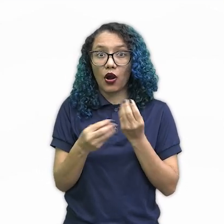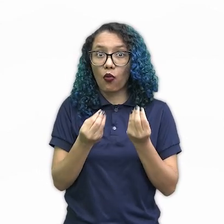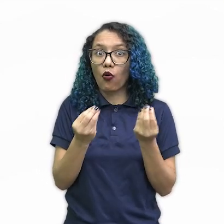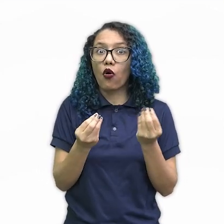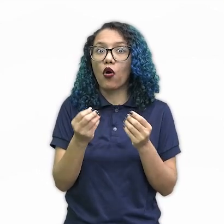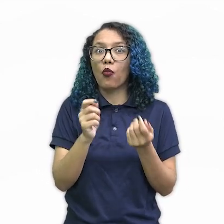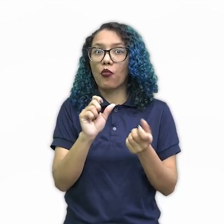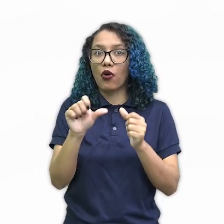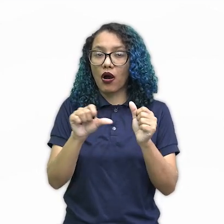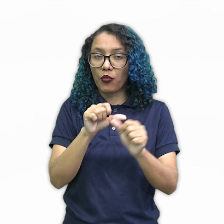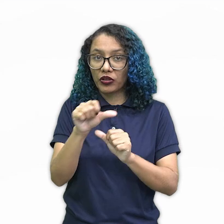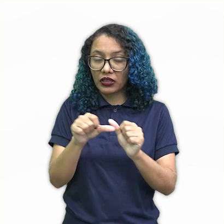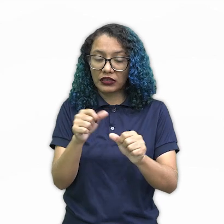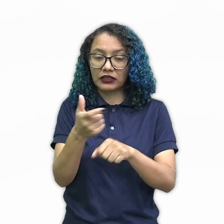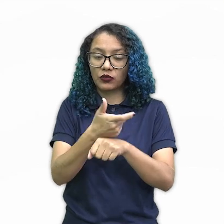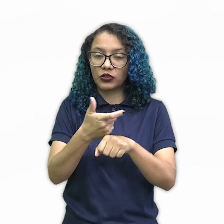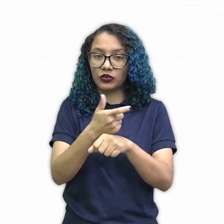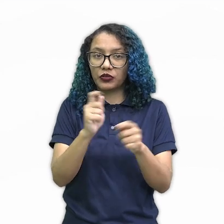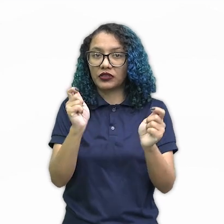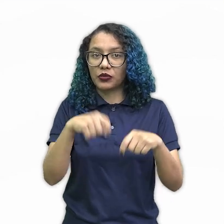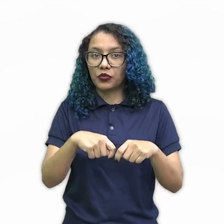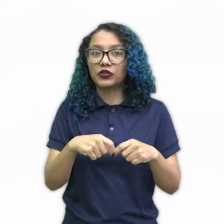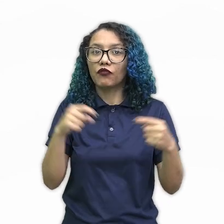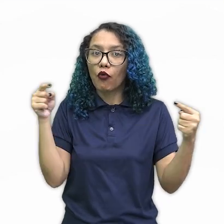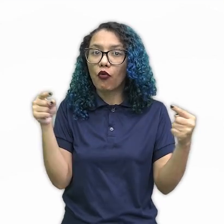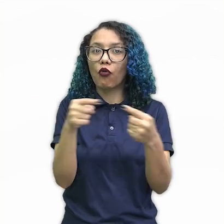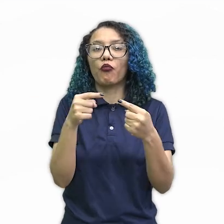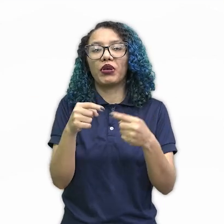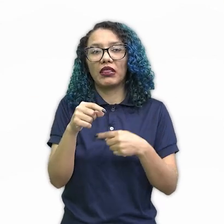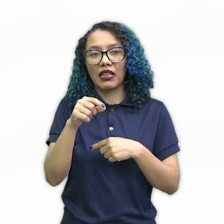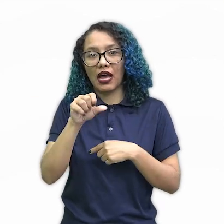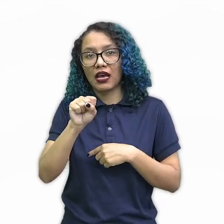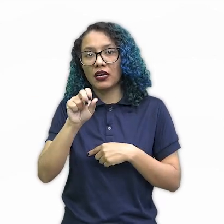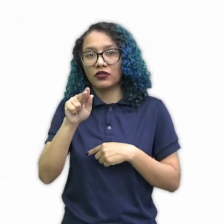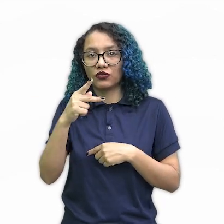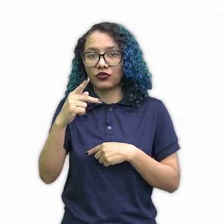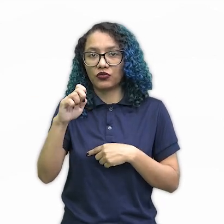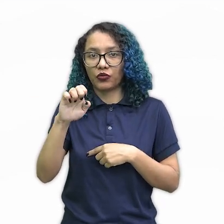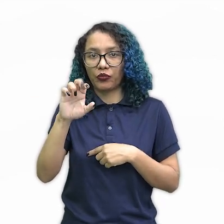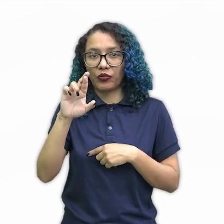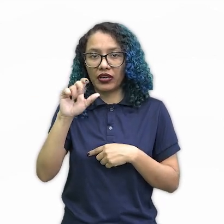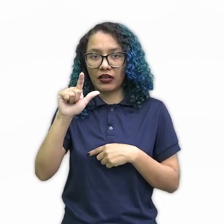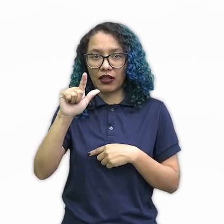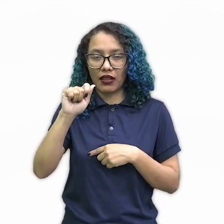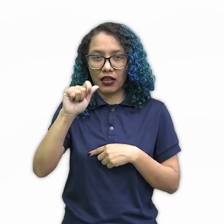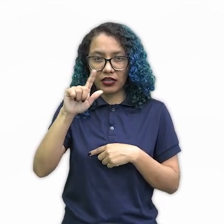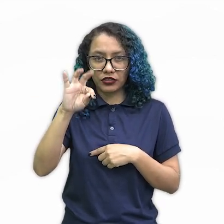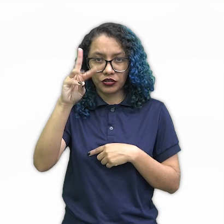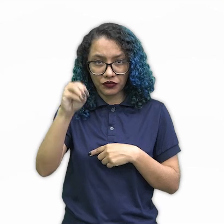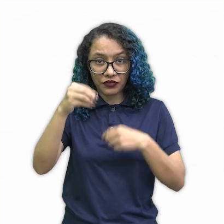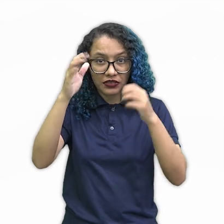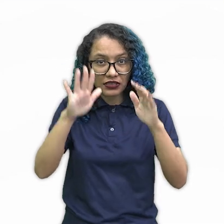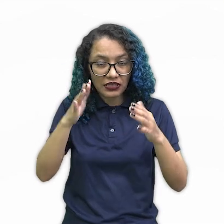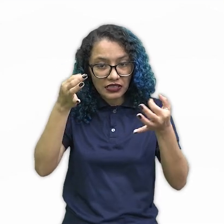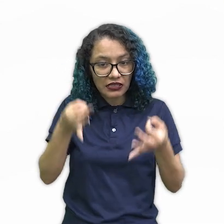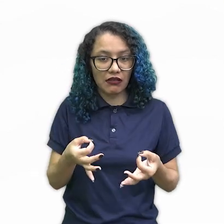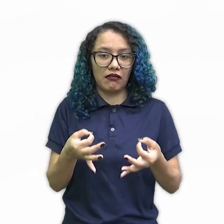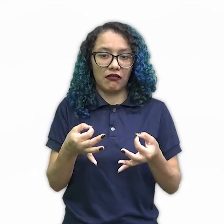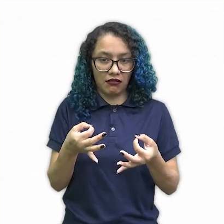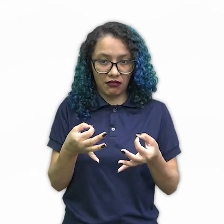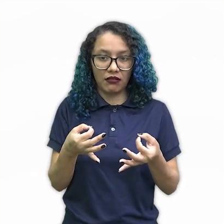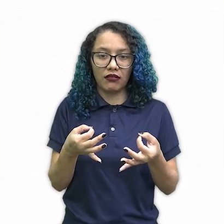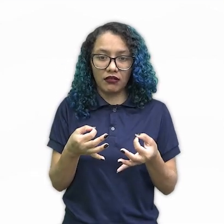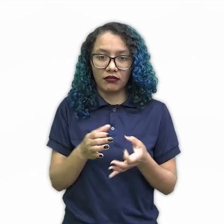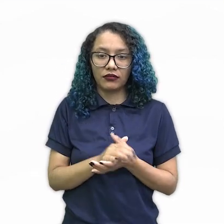escrito, para que eu possa transformar para o superlativo de forma correta. Angry, bravo, the angriest, o